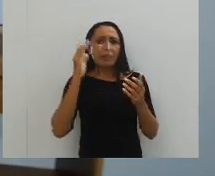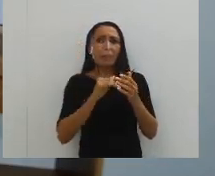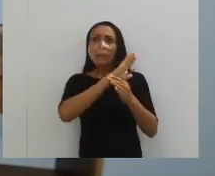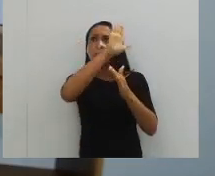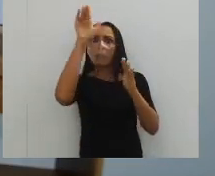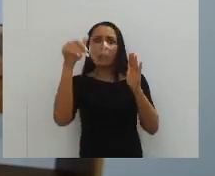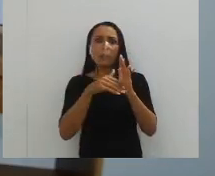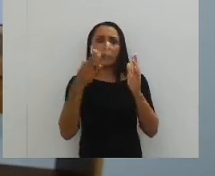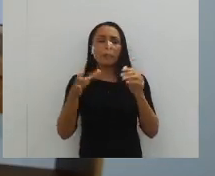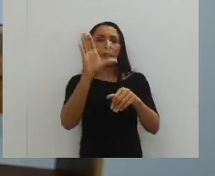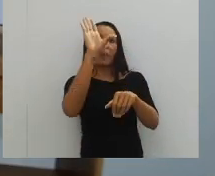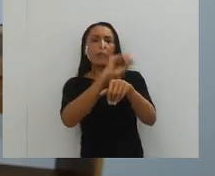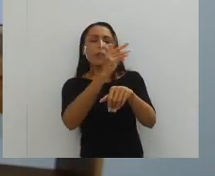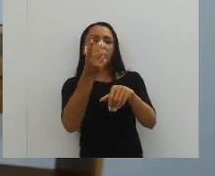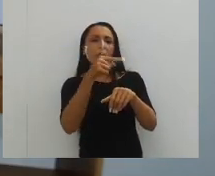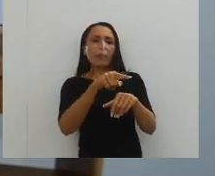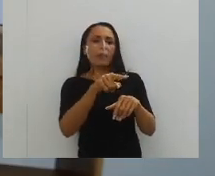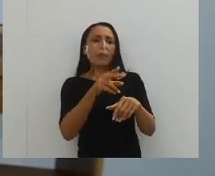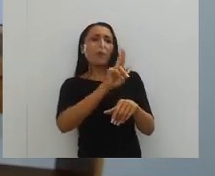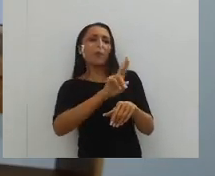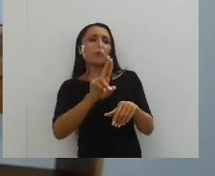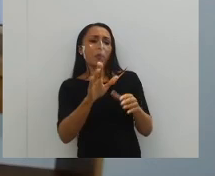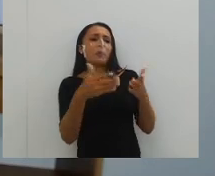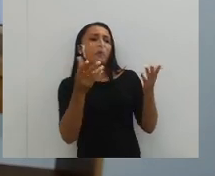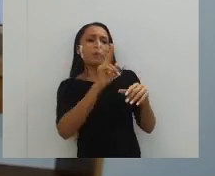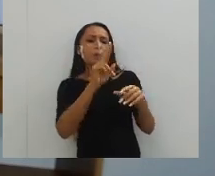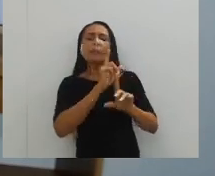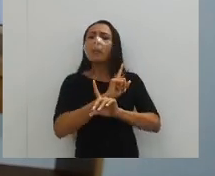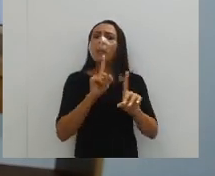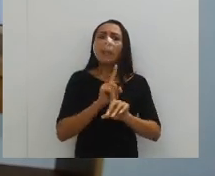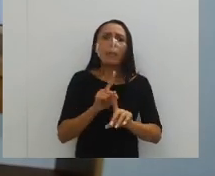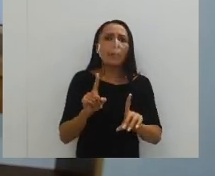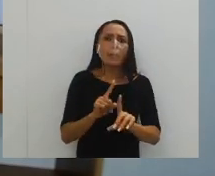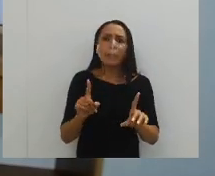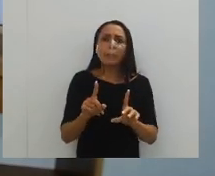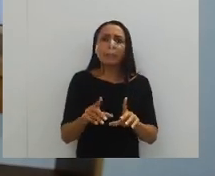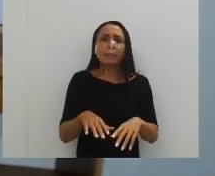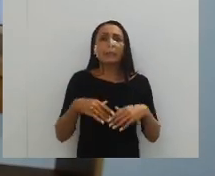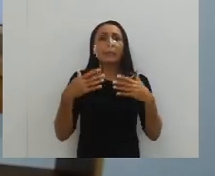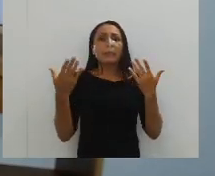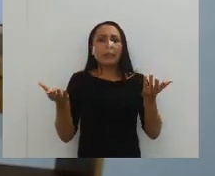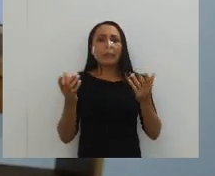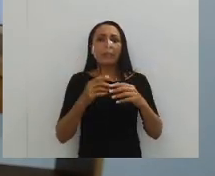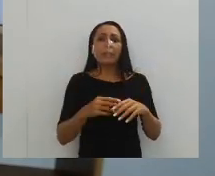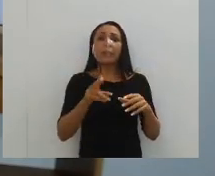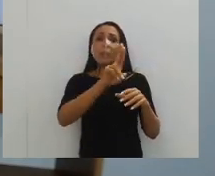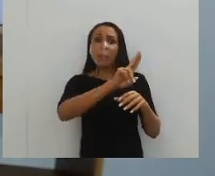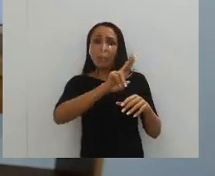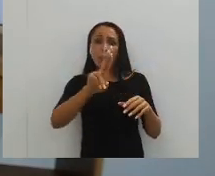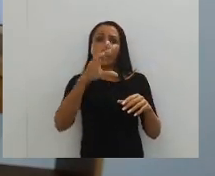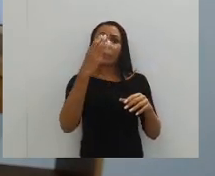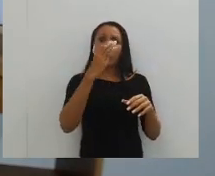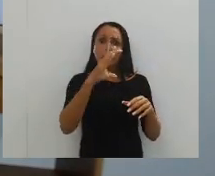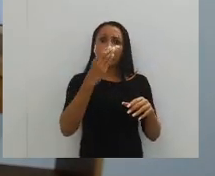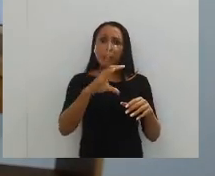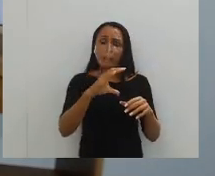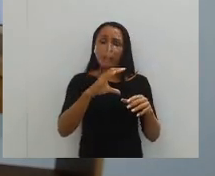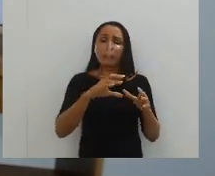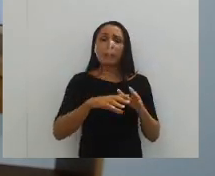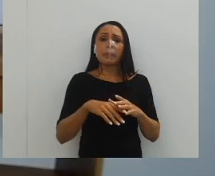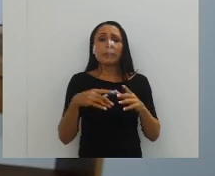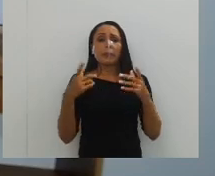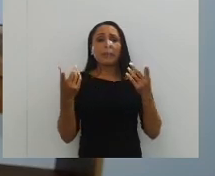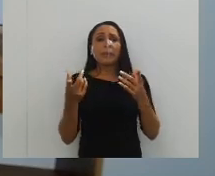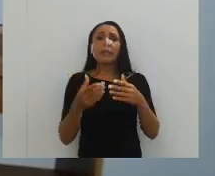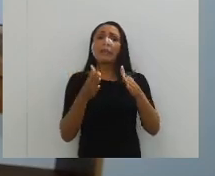dar uma foto lá e vai dizer, diga qual é o nome científico desse ser vivo. Não. Eles vão te dar um nome científico, como eu coloquei aqui no quadro, e